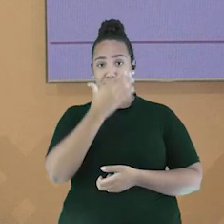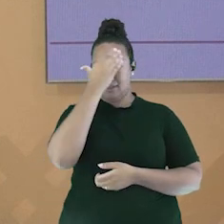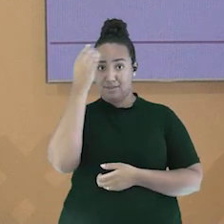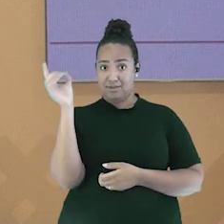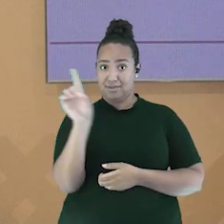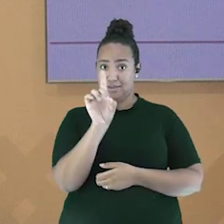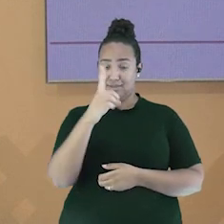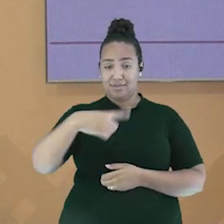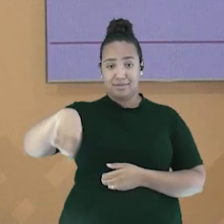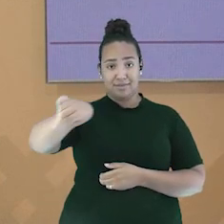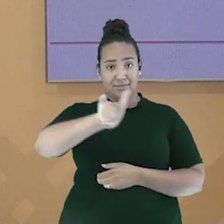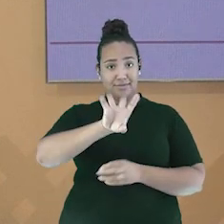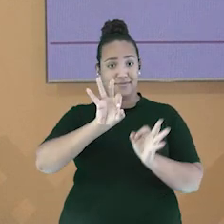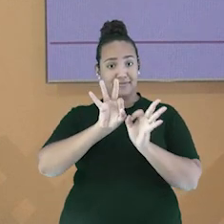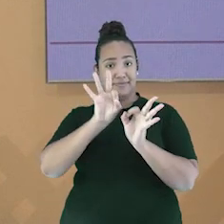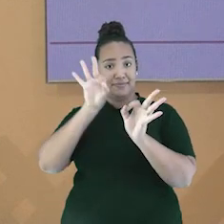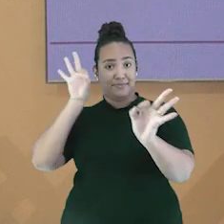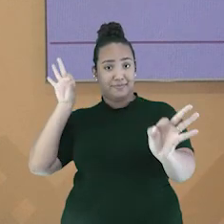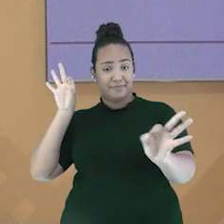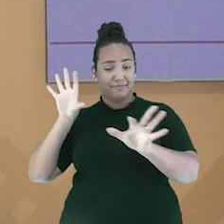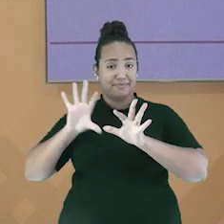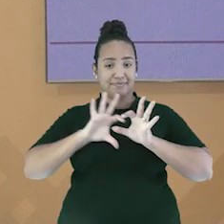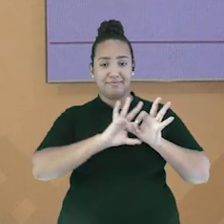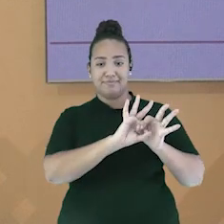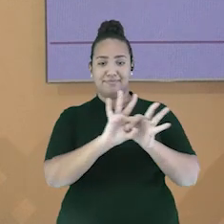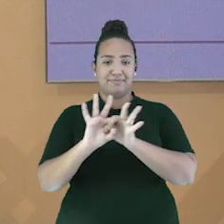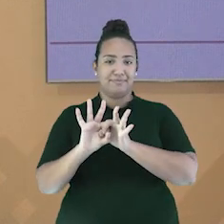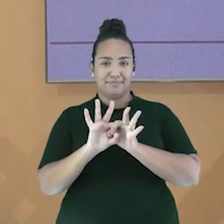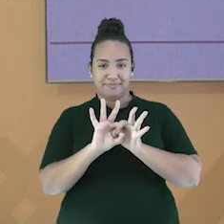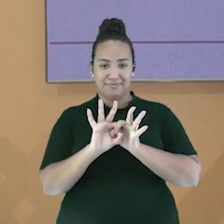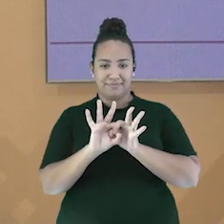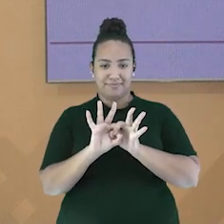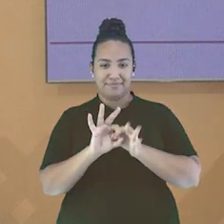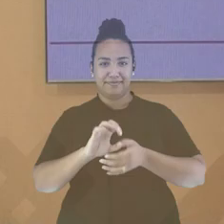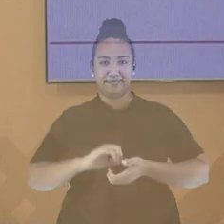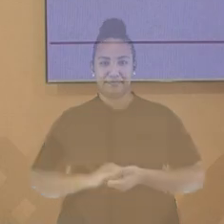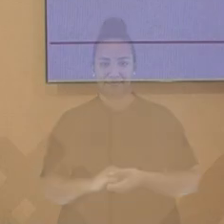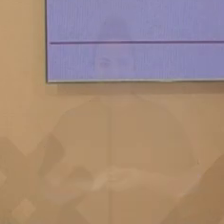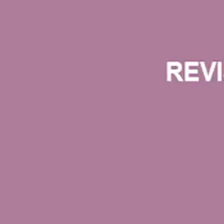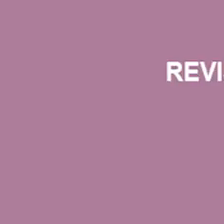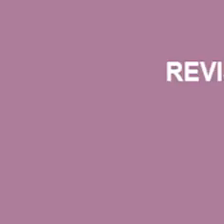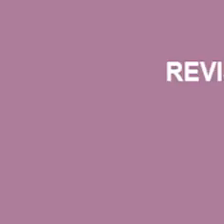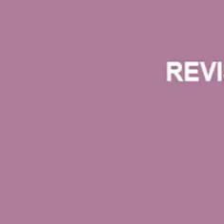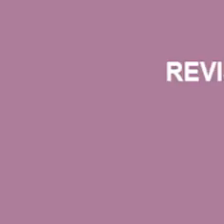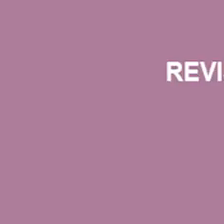se esqueça Mesmo distantes estaremos sempre juntos